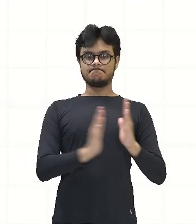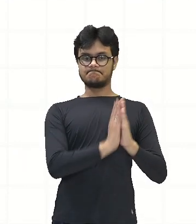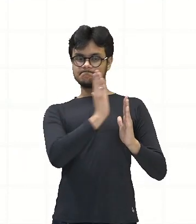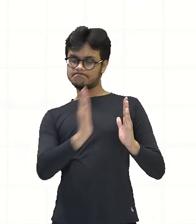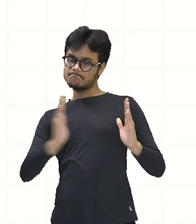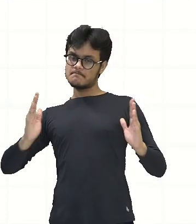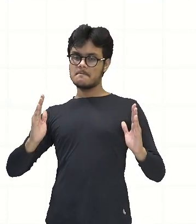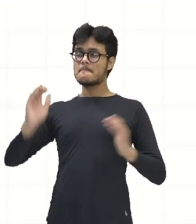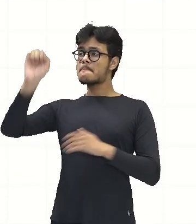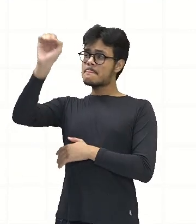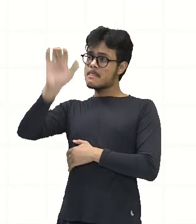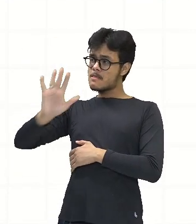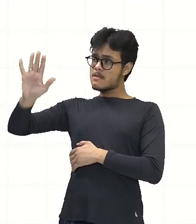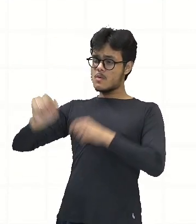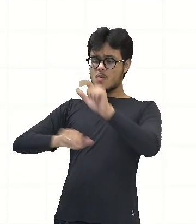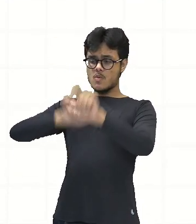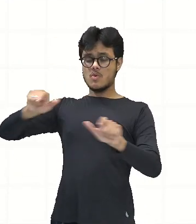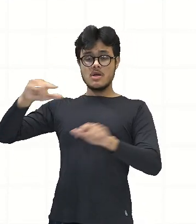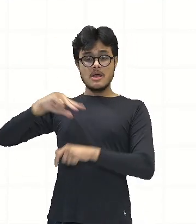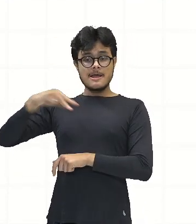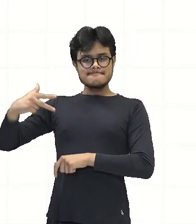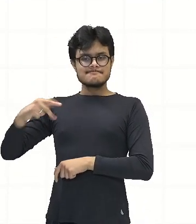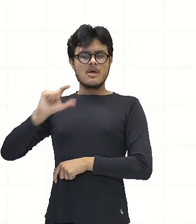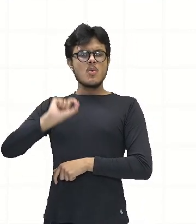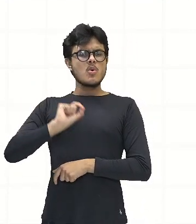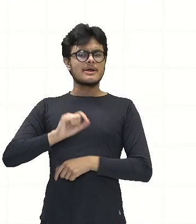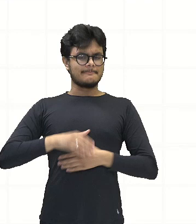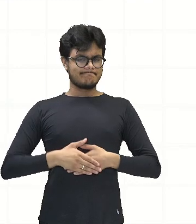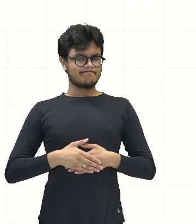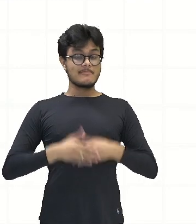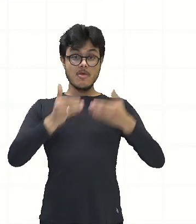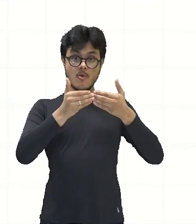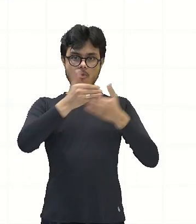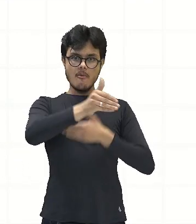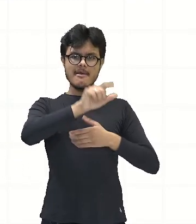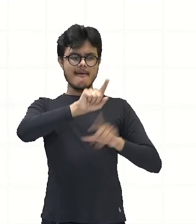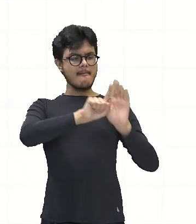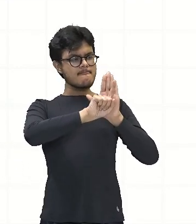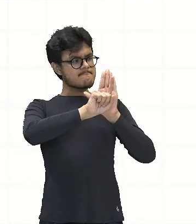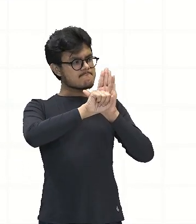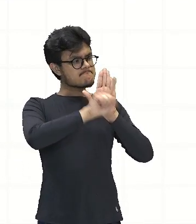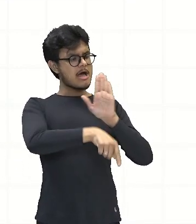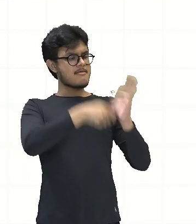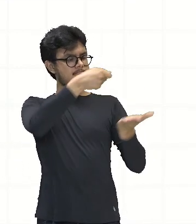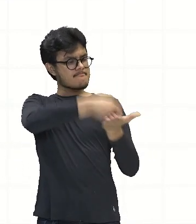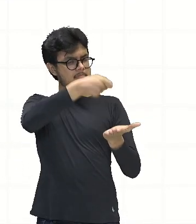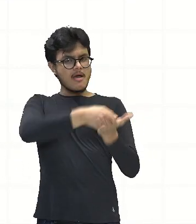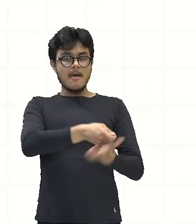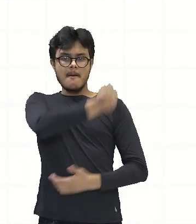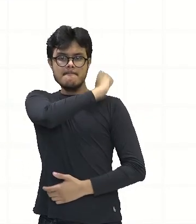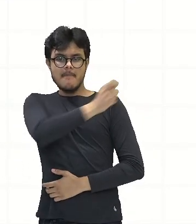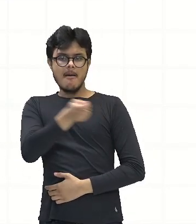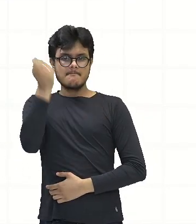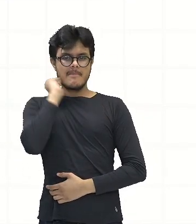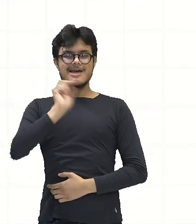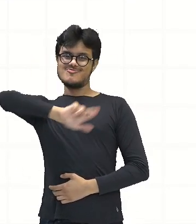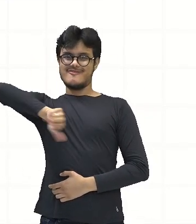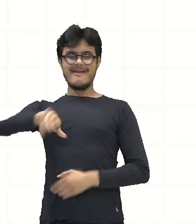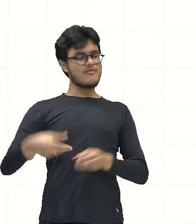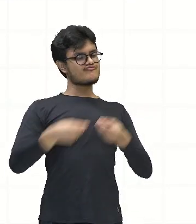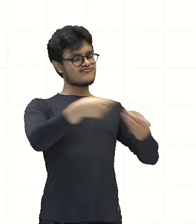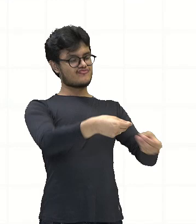eles começaram a escravizar aqui. Então, a gente tem aqui a saída desse escambo, né? Porque já